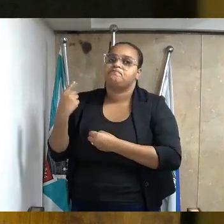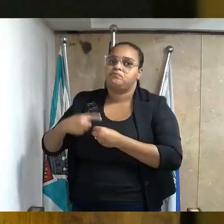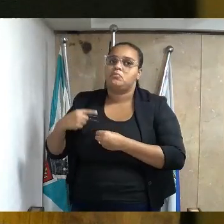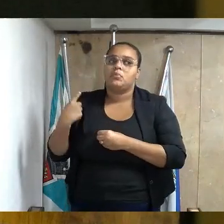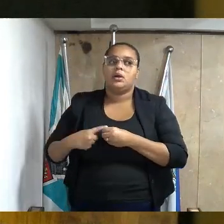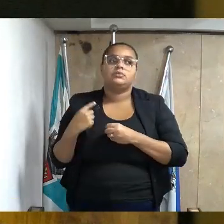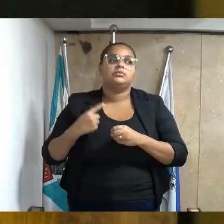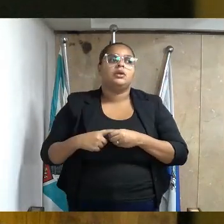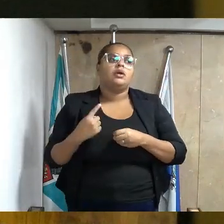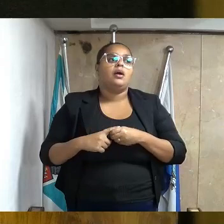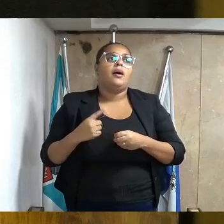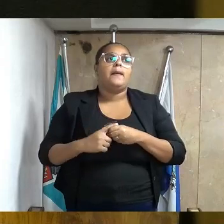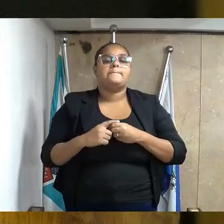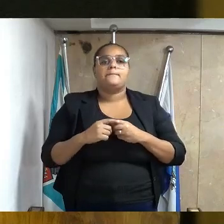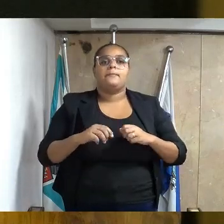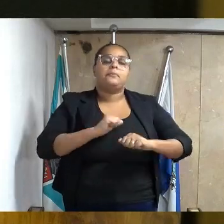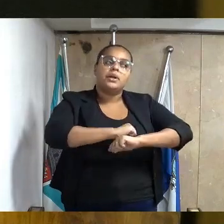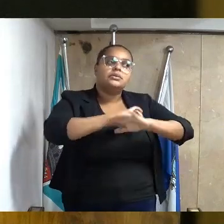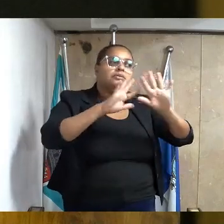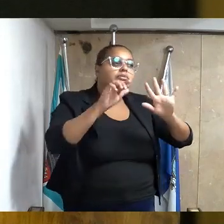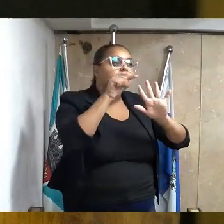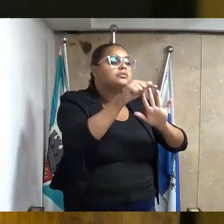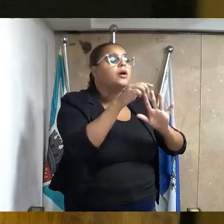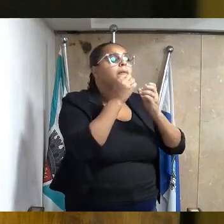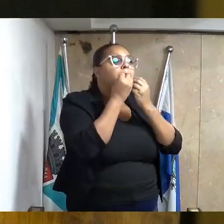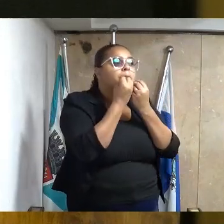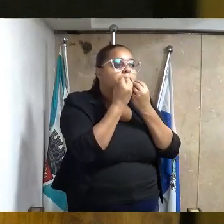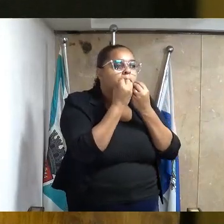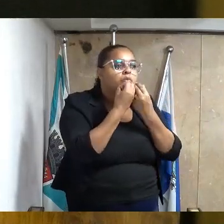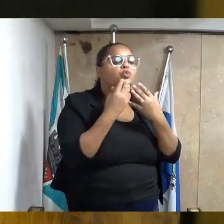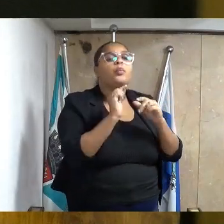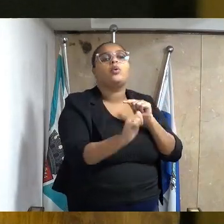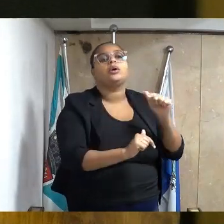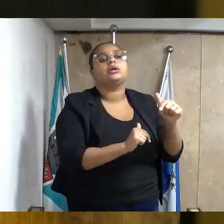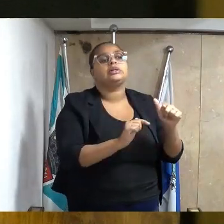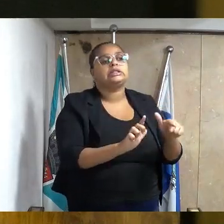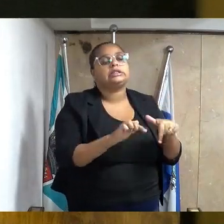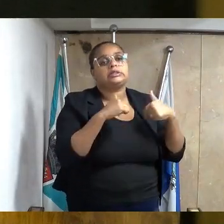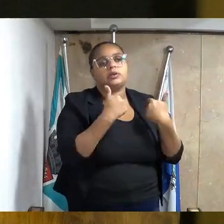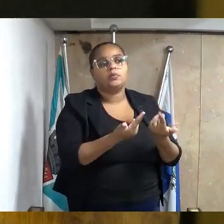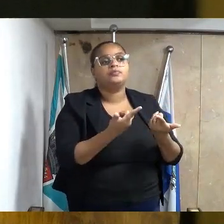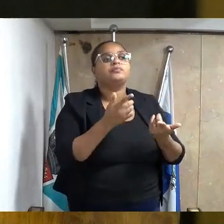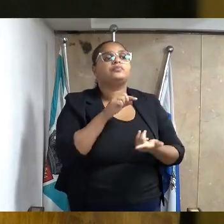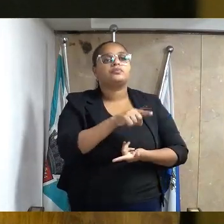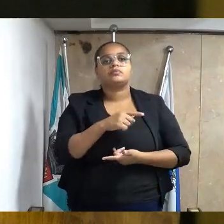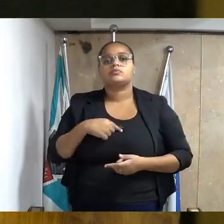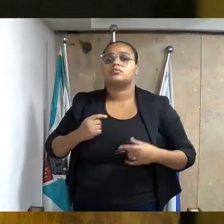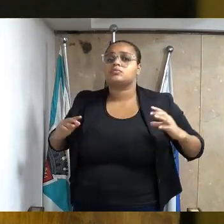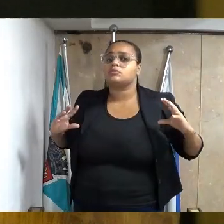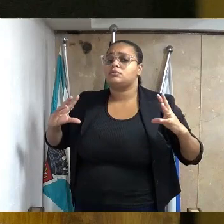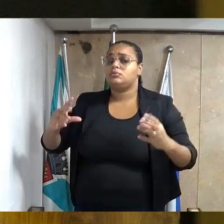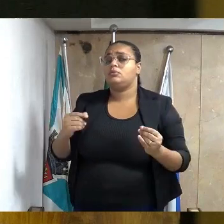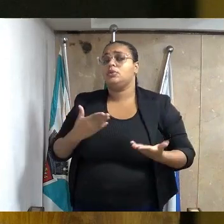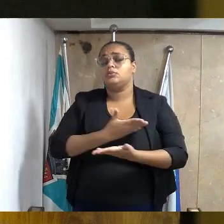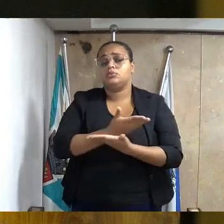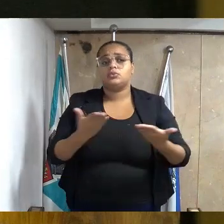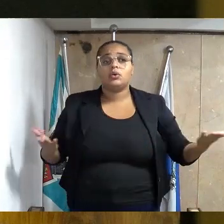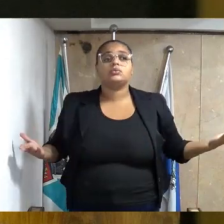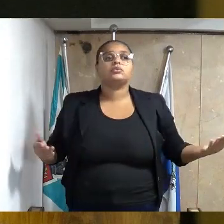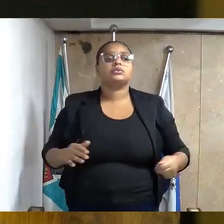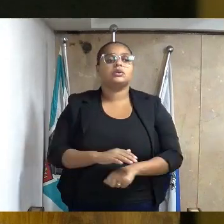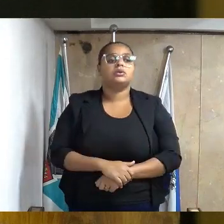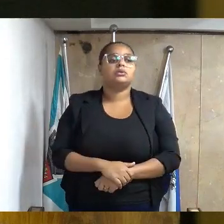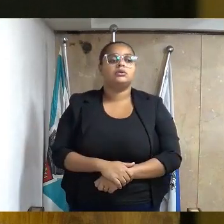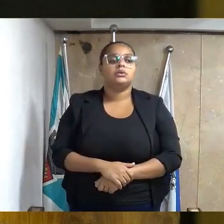Padre Renato é uma pessoa muito atuante aqui no município, querido por todos. Então,